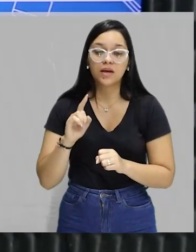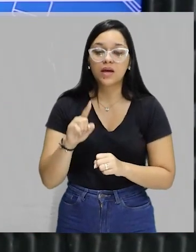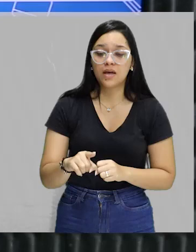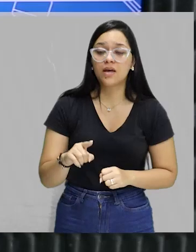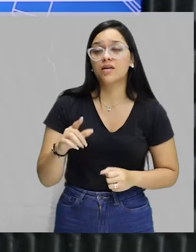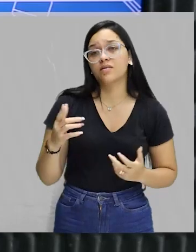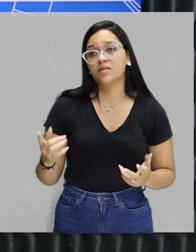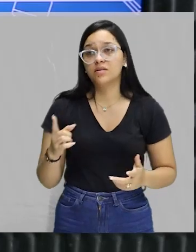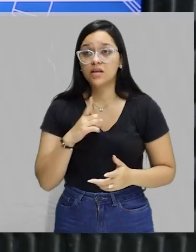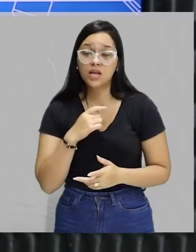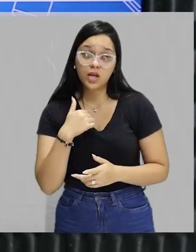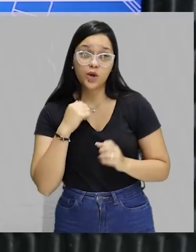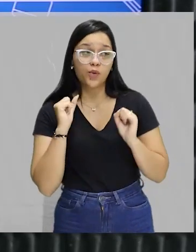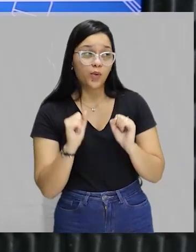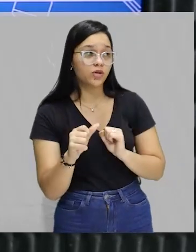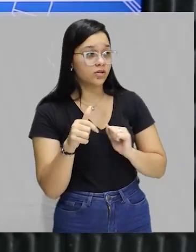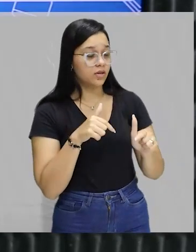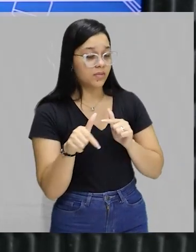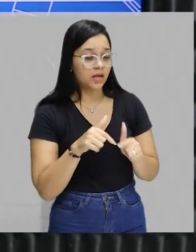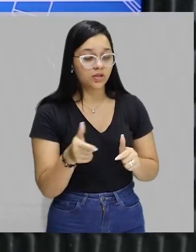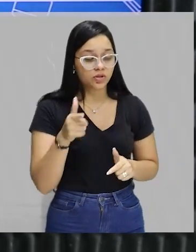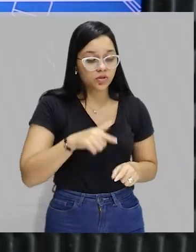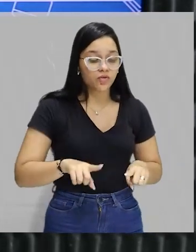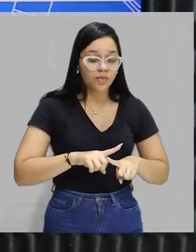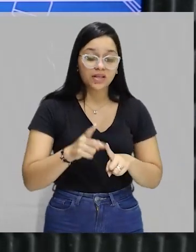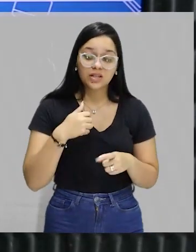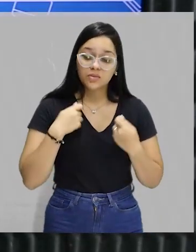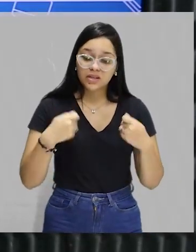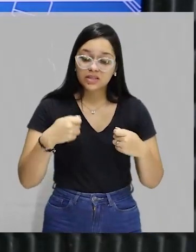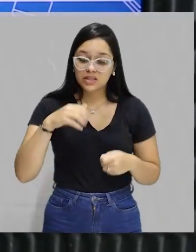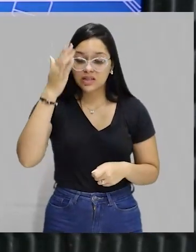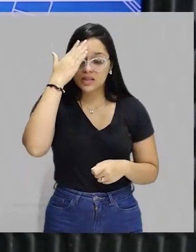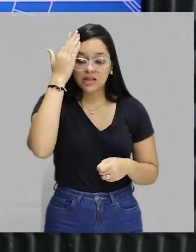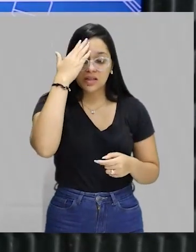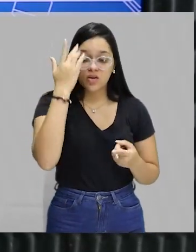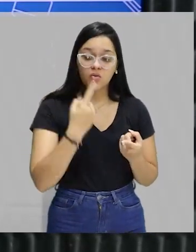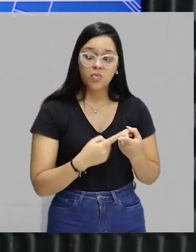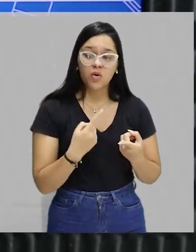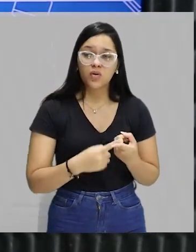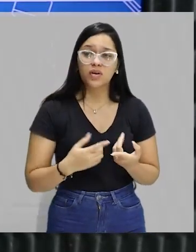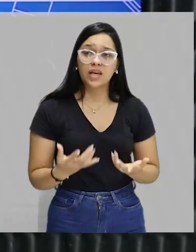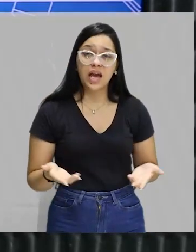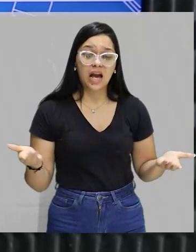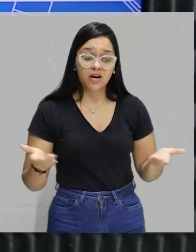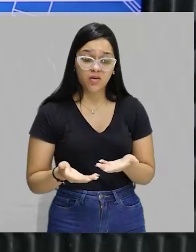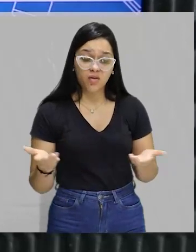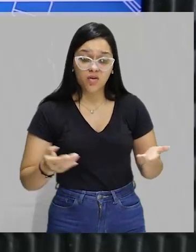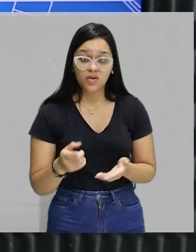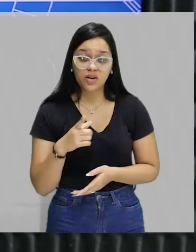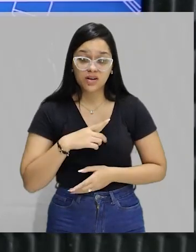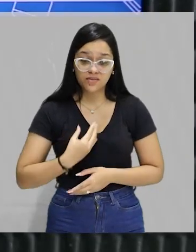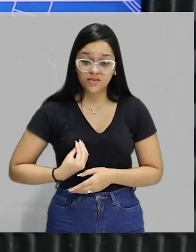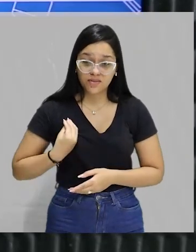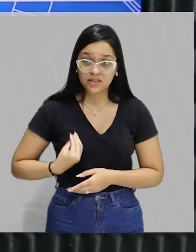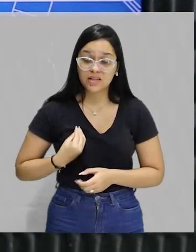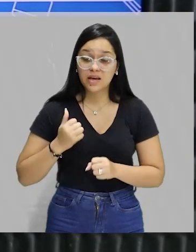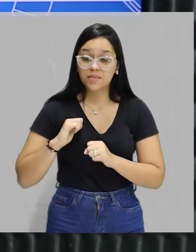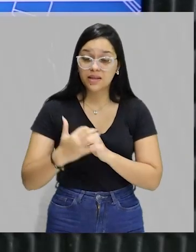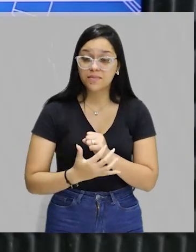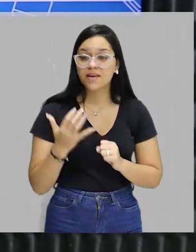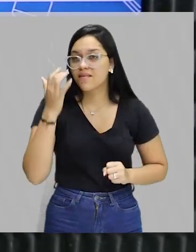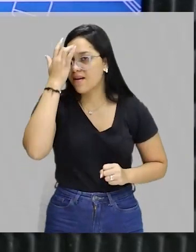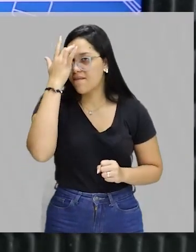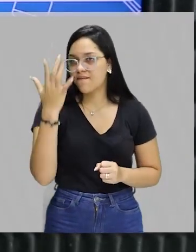uma releitura. Eu posso trabalhar novamente, mas eu preciso entender por que, que a máscara. Agora que a gente está vivenciando a pandemia, fica